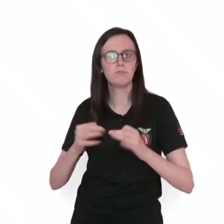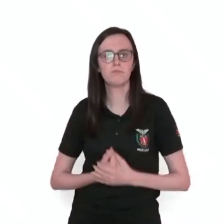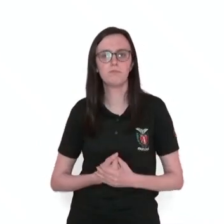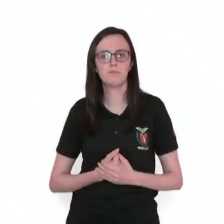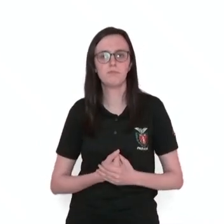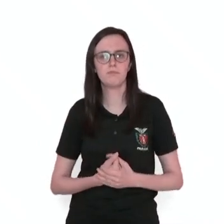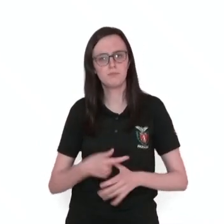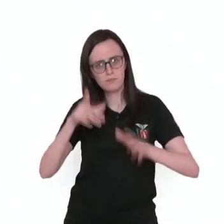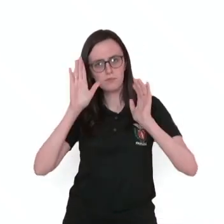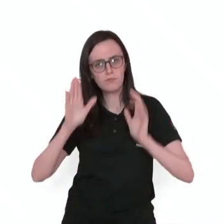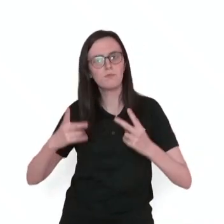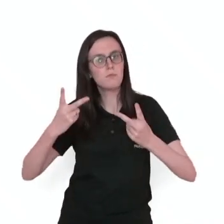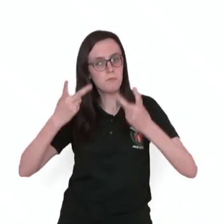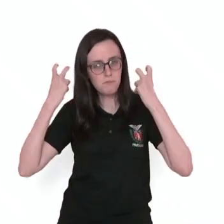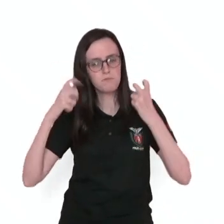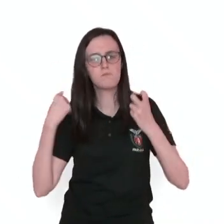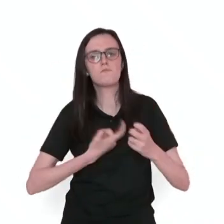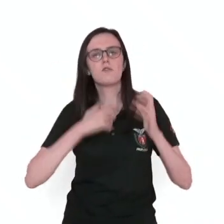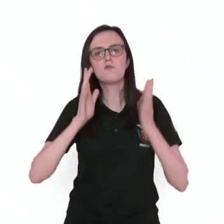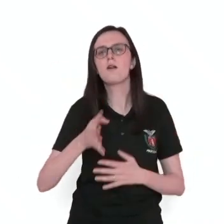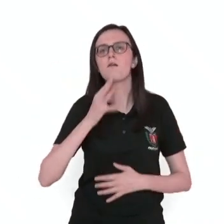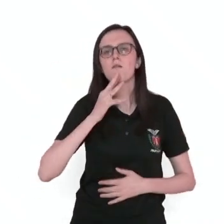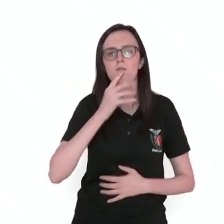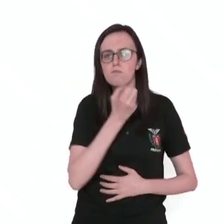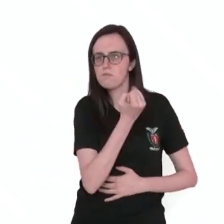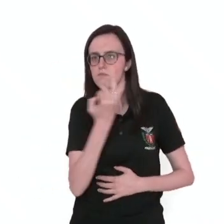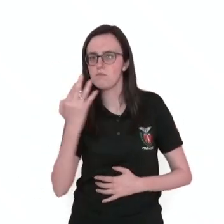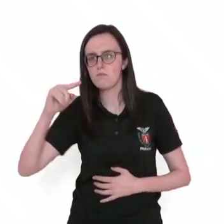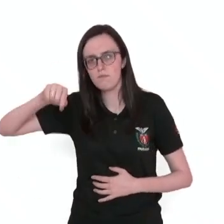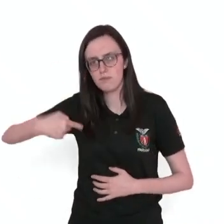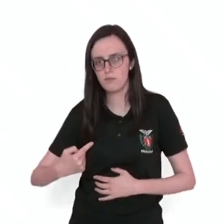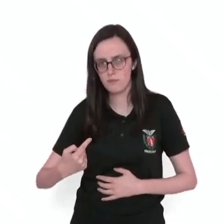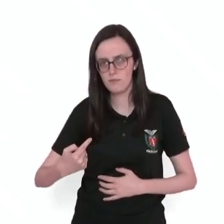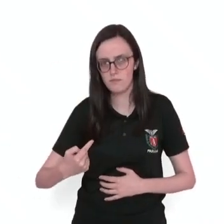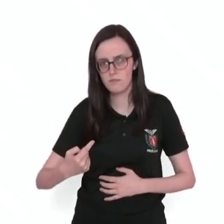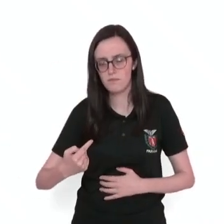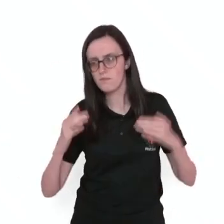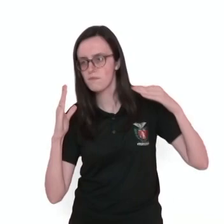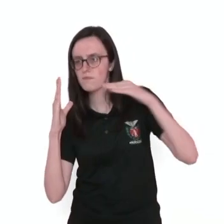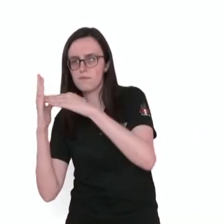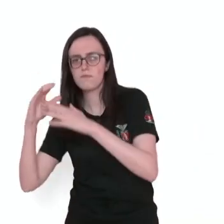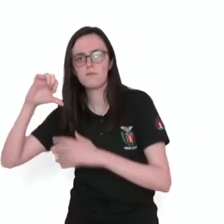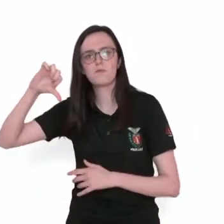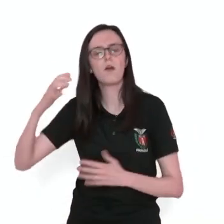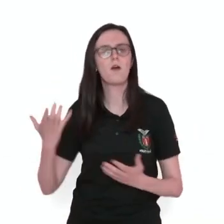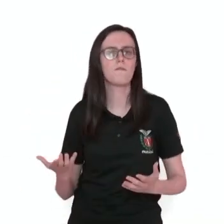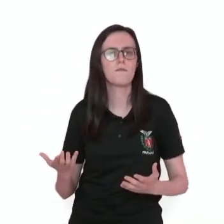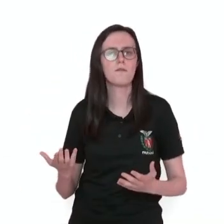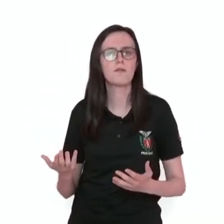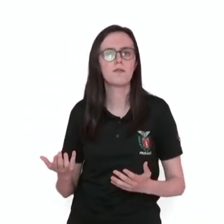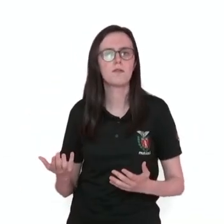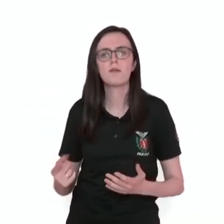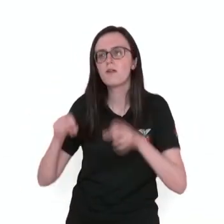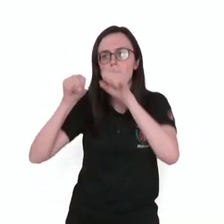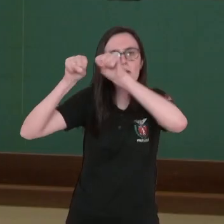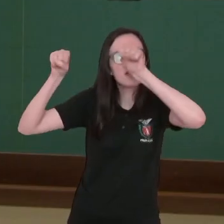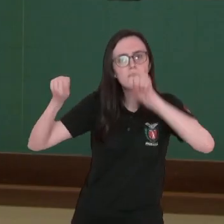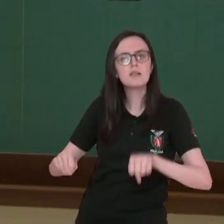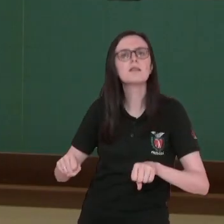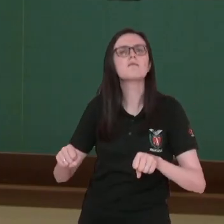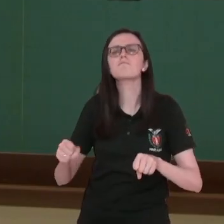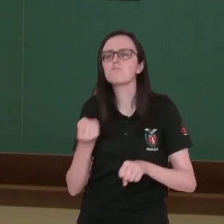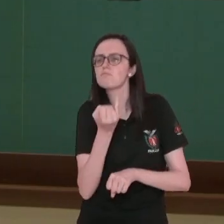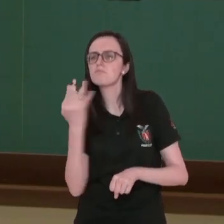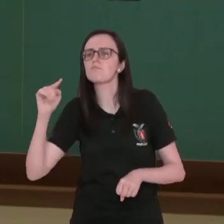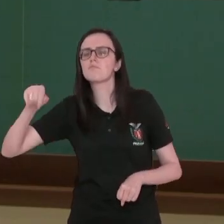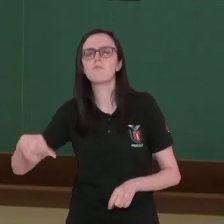ter ouvido falar do sistema decimal. 0, 1, 2, até o número 9. Por que tem esse nome, sistema decimal? Você sabe